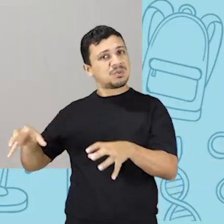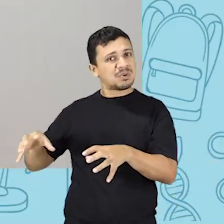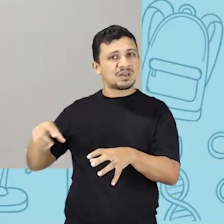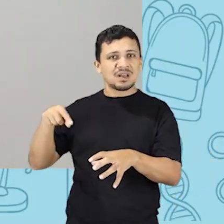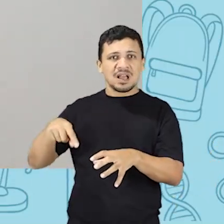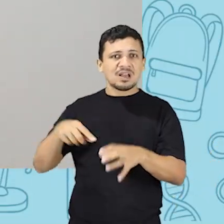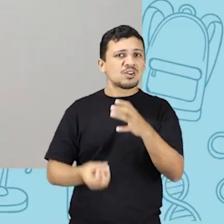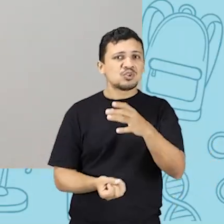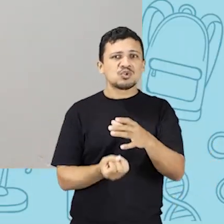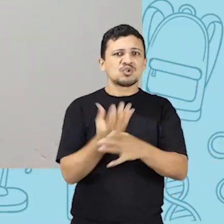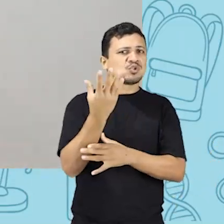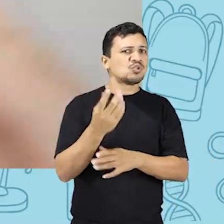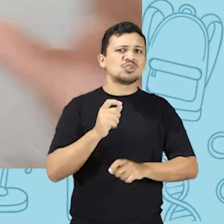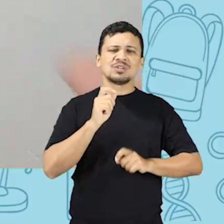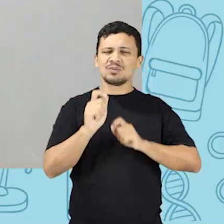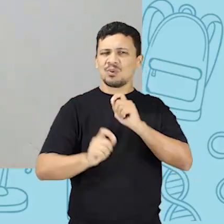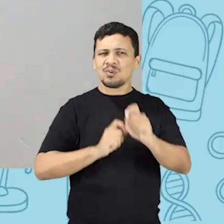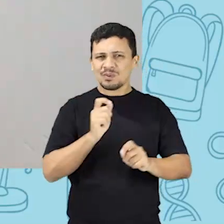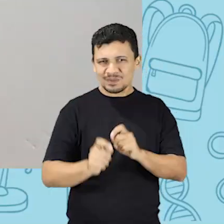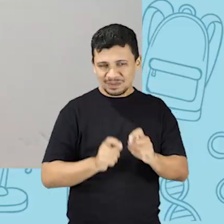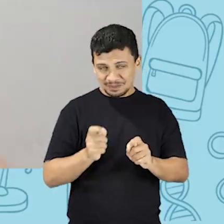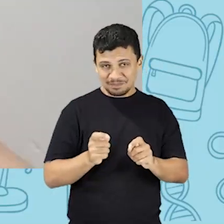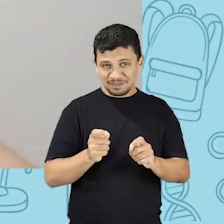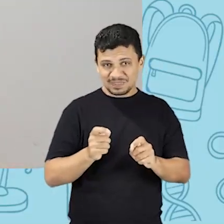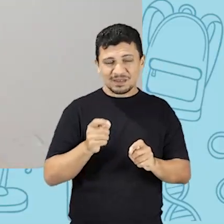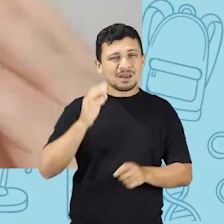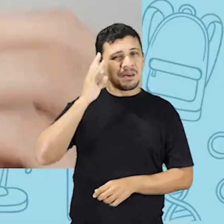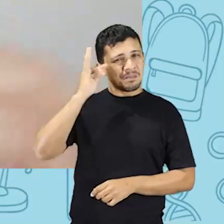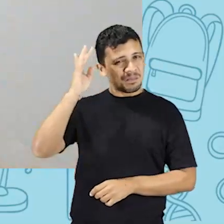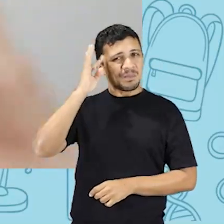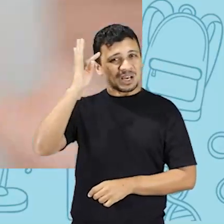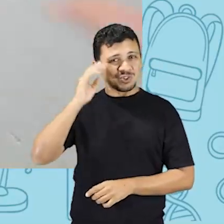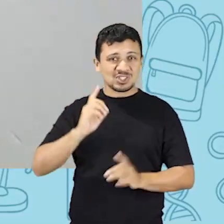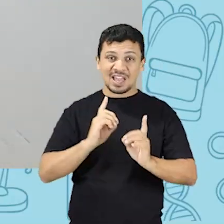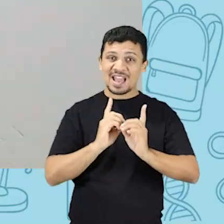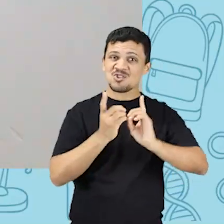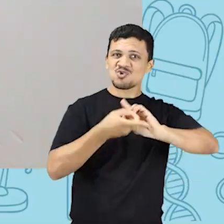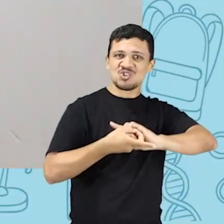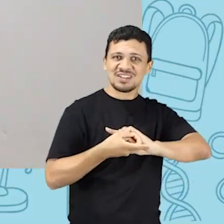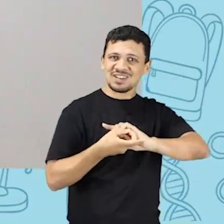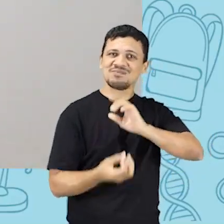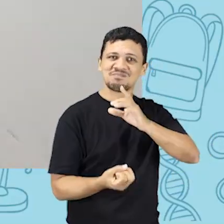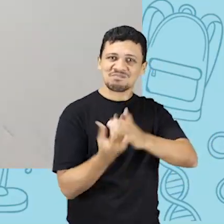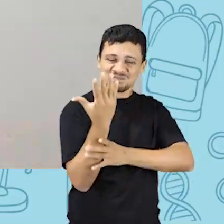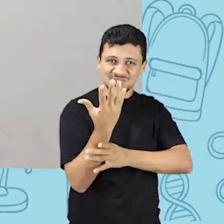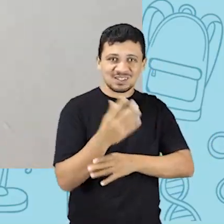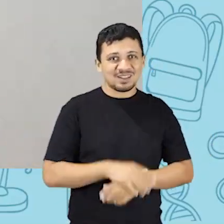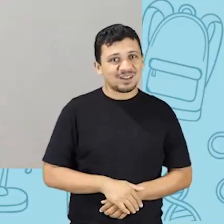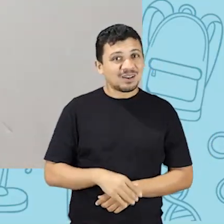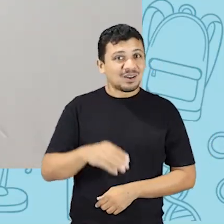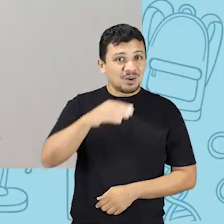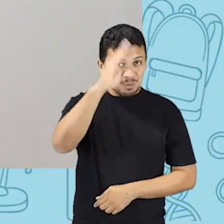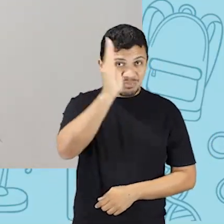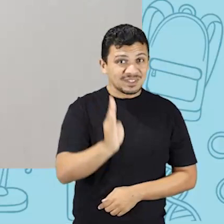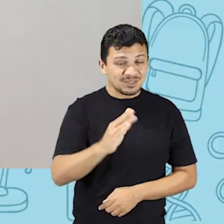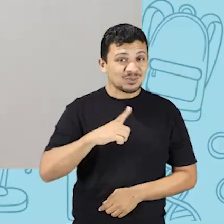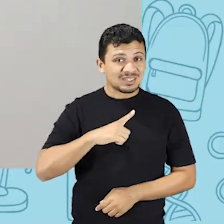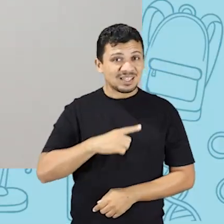ou raízes, né, ou desses galhos de árvores, imagine que são os dialetos. Daí, no nosso país,